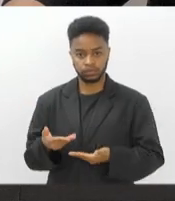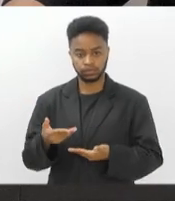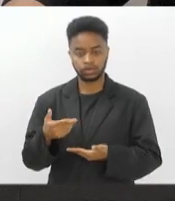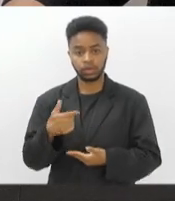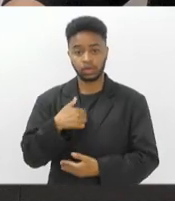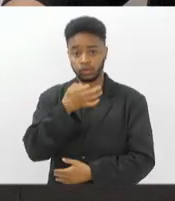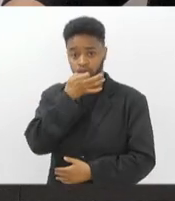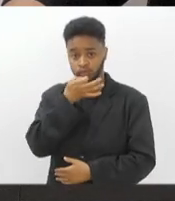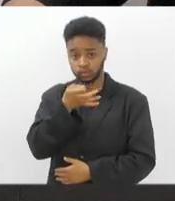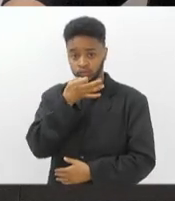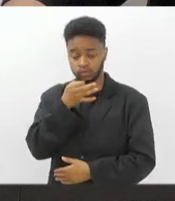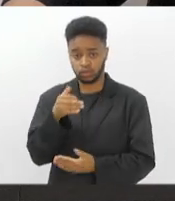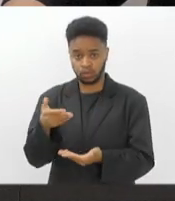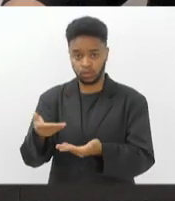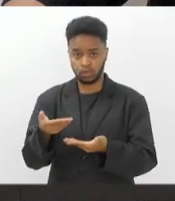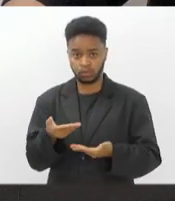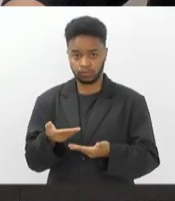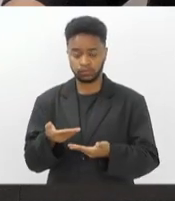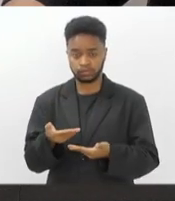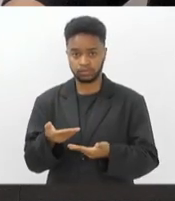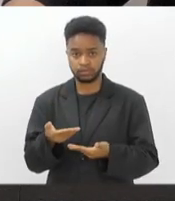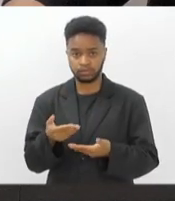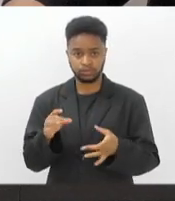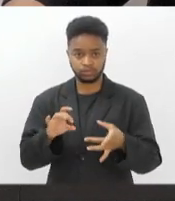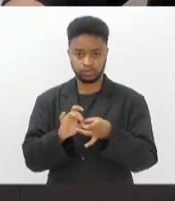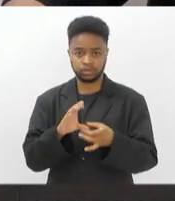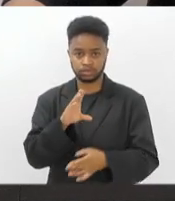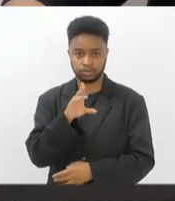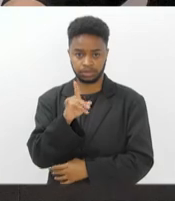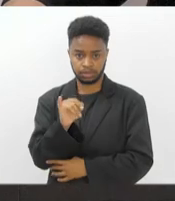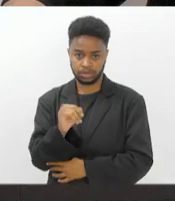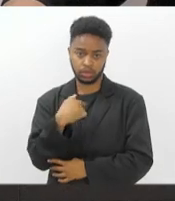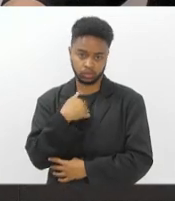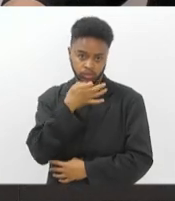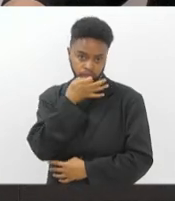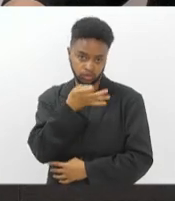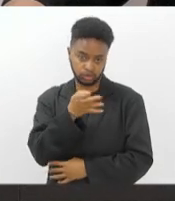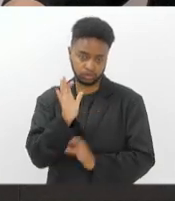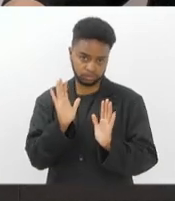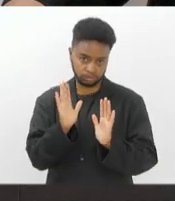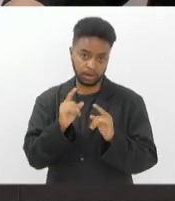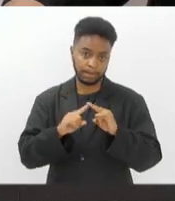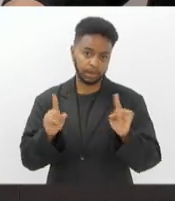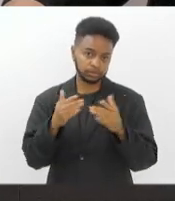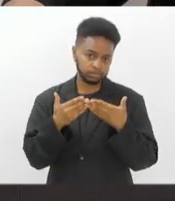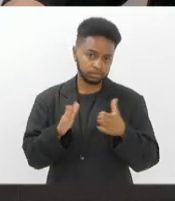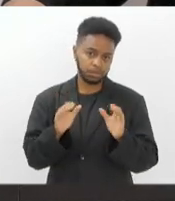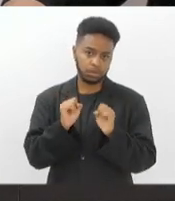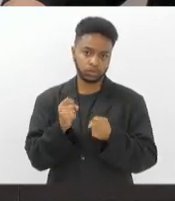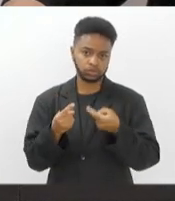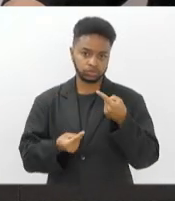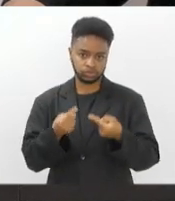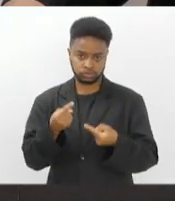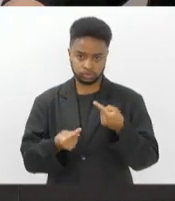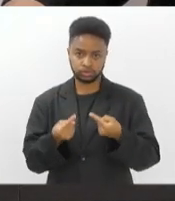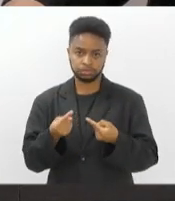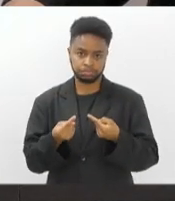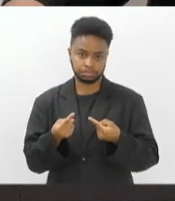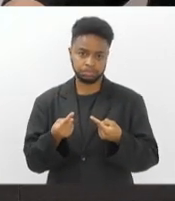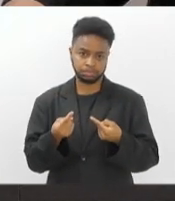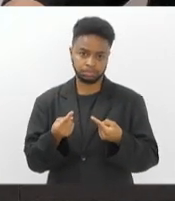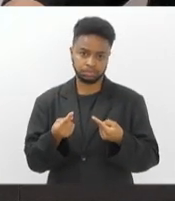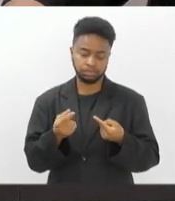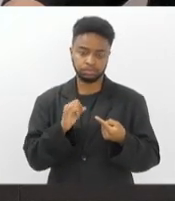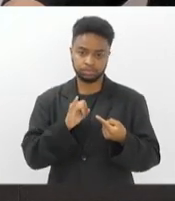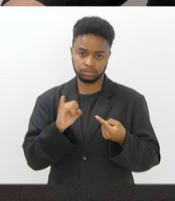sugiro o convite pela CPI é o que eu sugiro mas aberto a discussão para a convocação